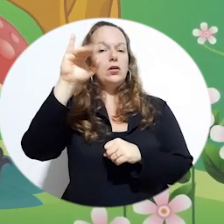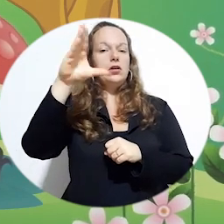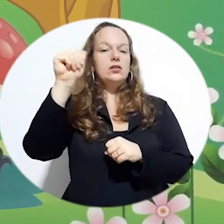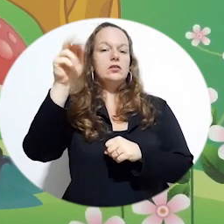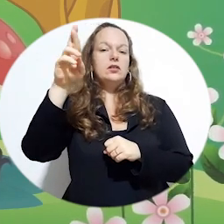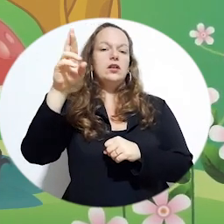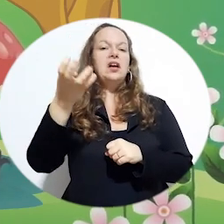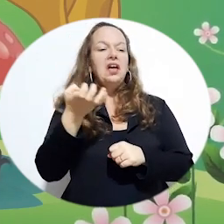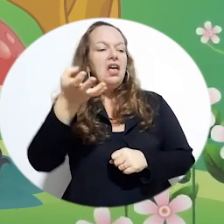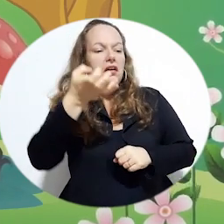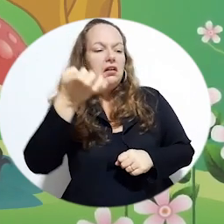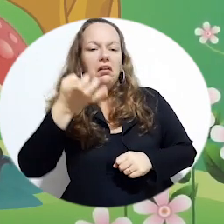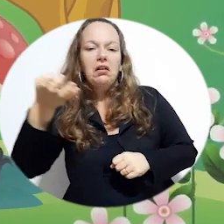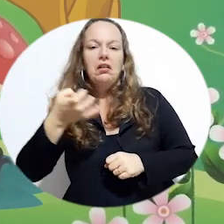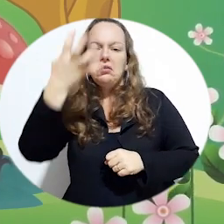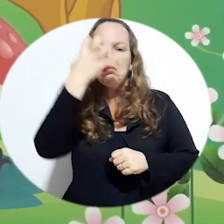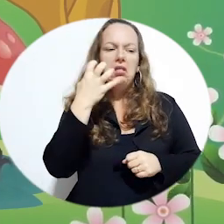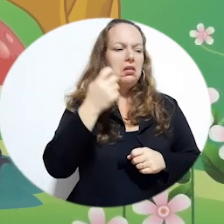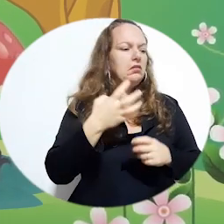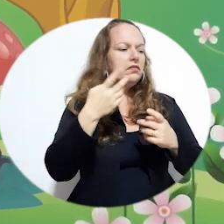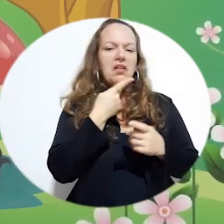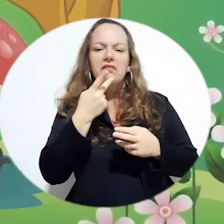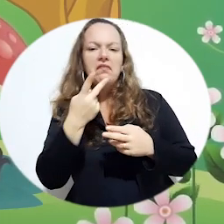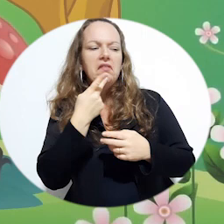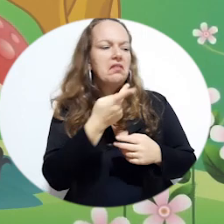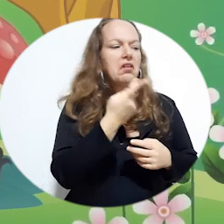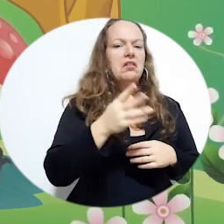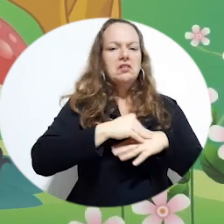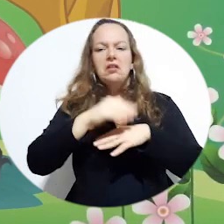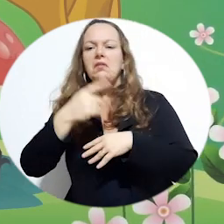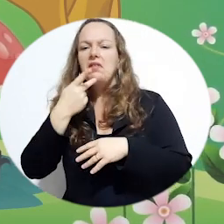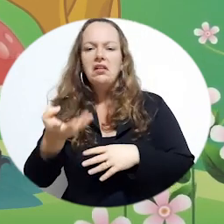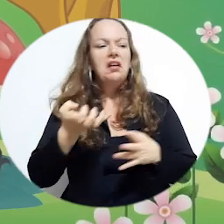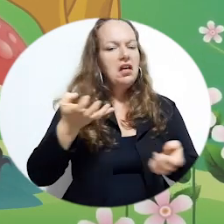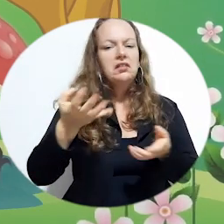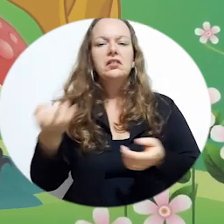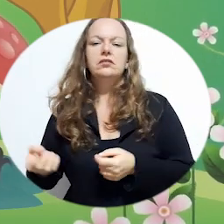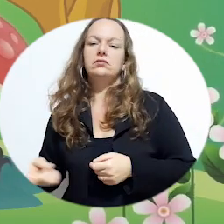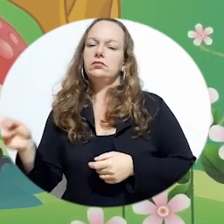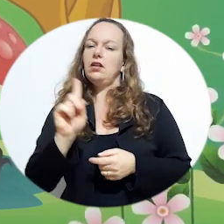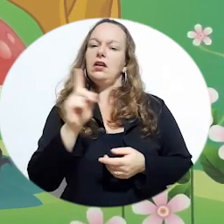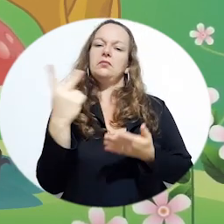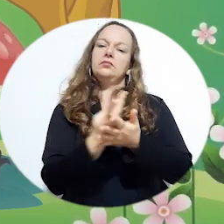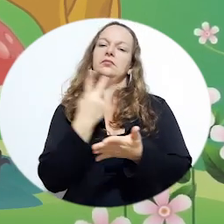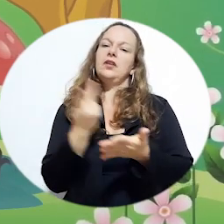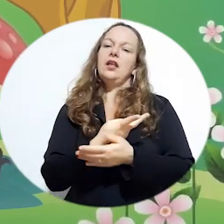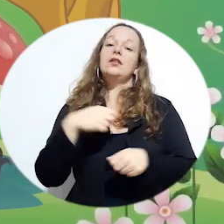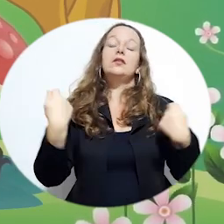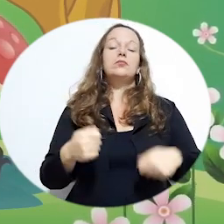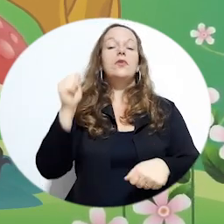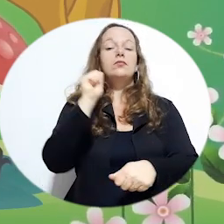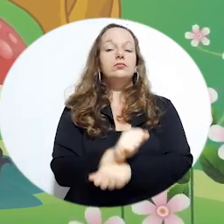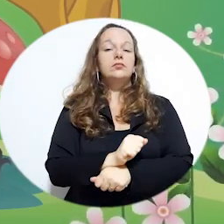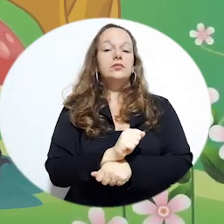que a gente não pode fazer. Quando eu vejo um brinquedo de um amiguinho, ai, eu quero ter um brinquedo igual aquele. E